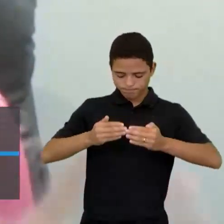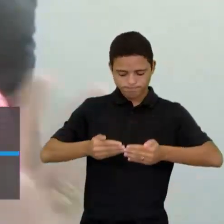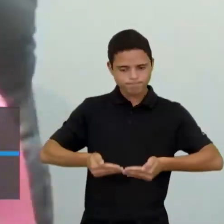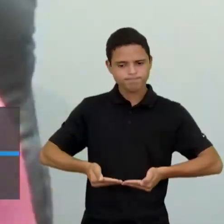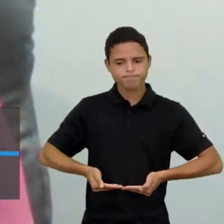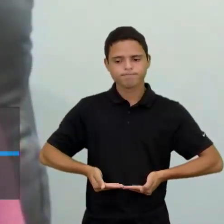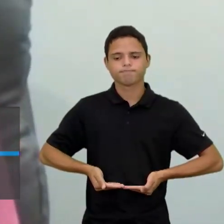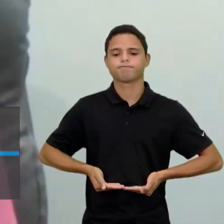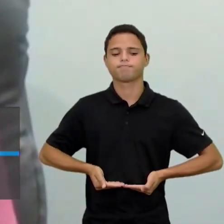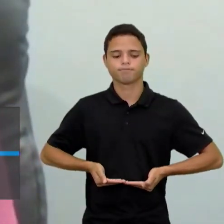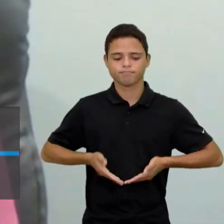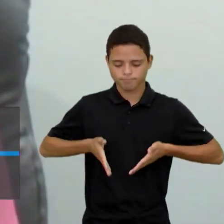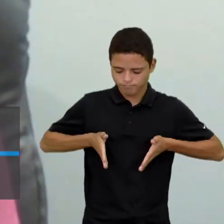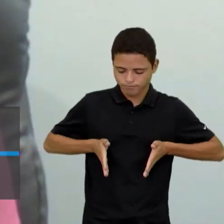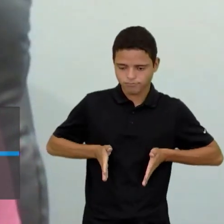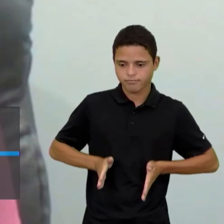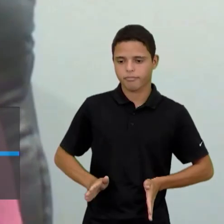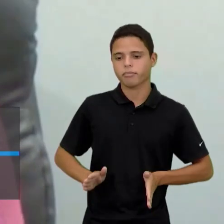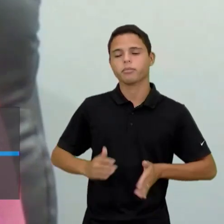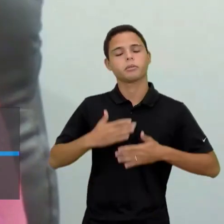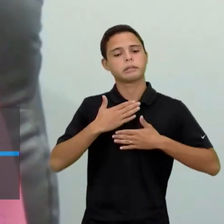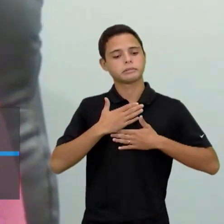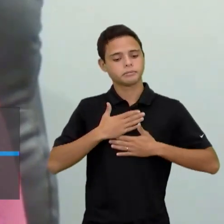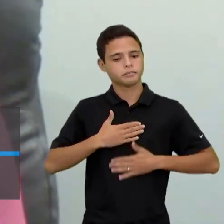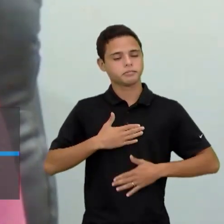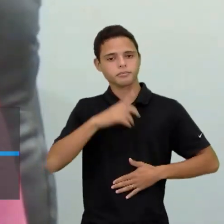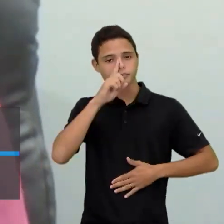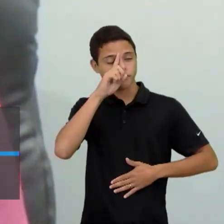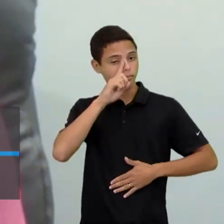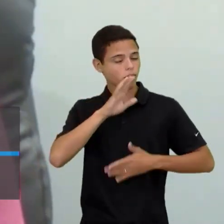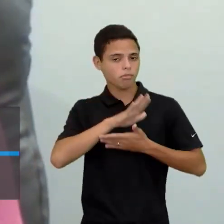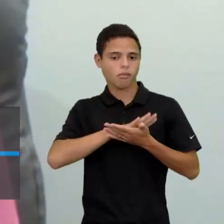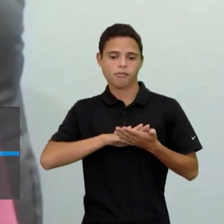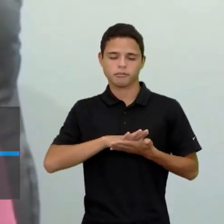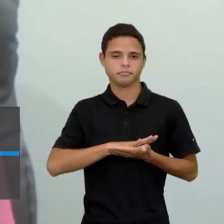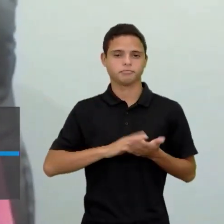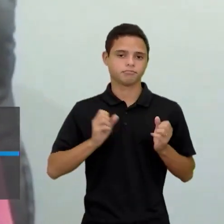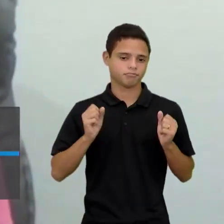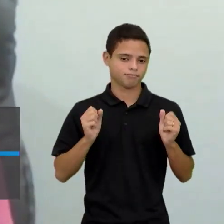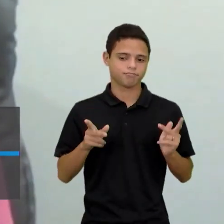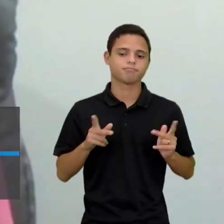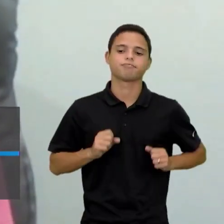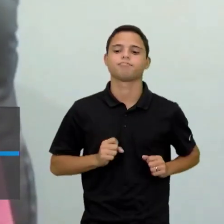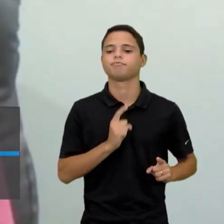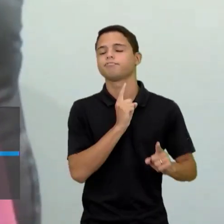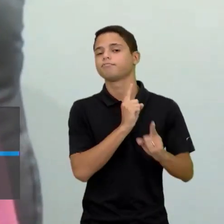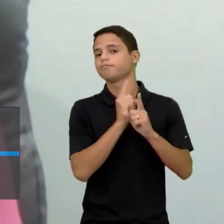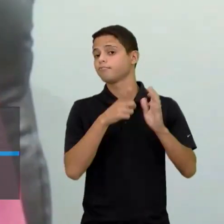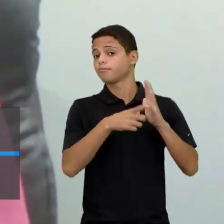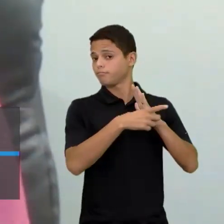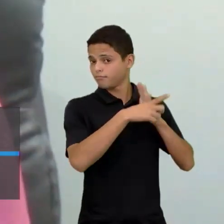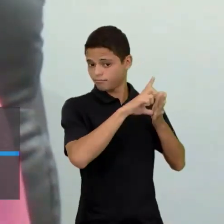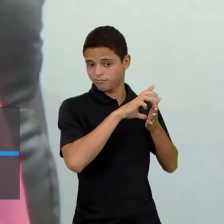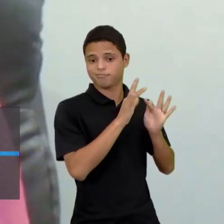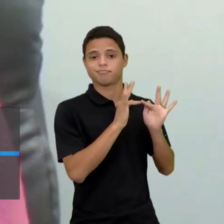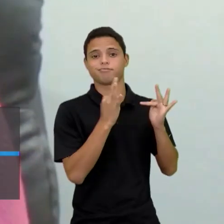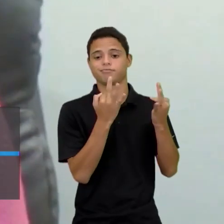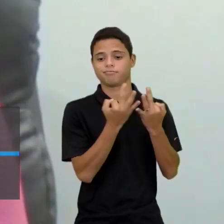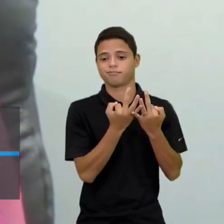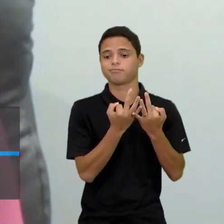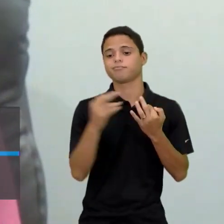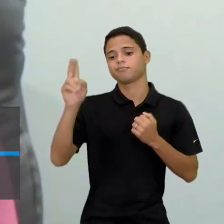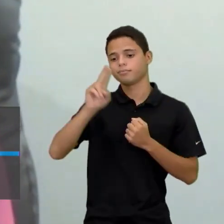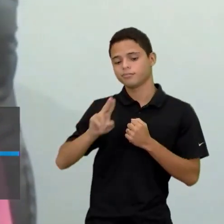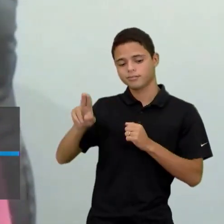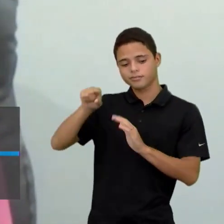risco eminente a primeiro momento, tá bom? A identificação precoce da família, seguida do